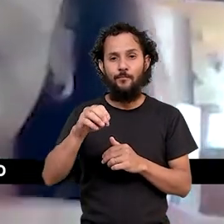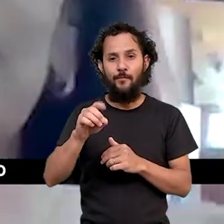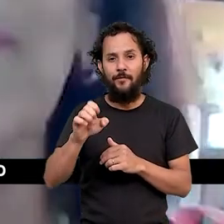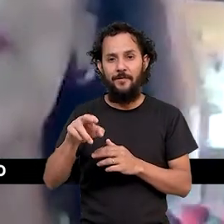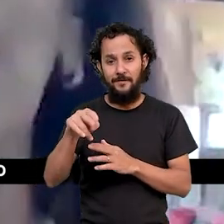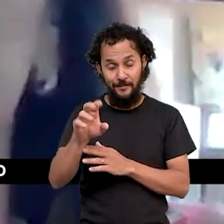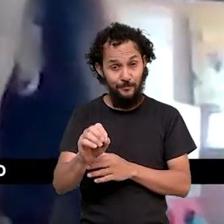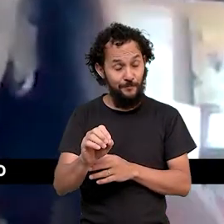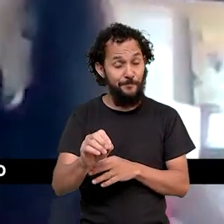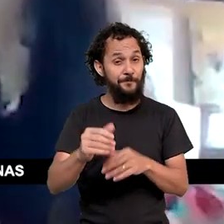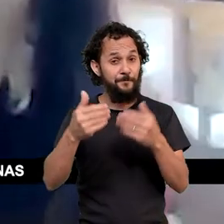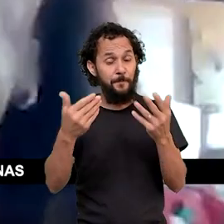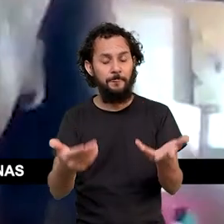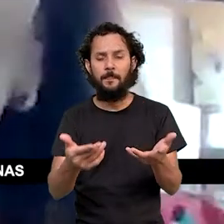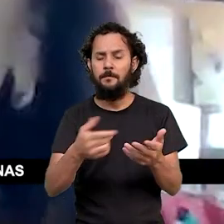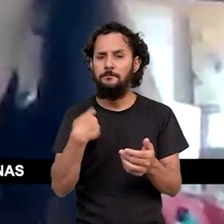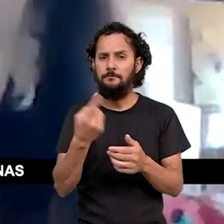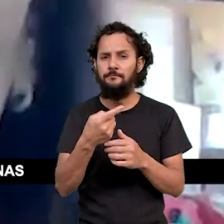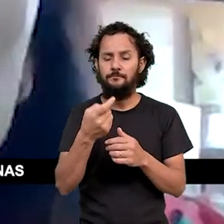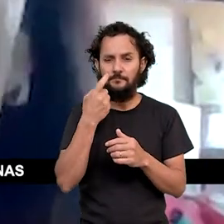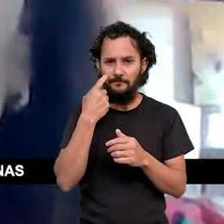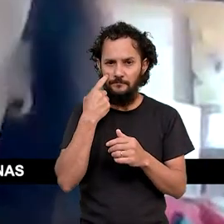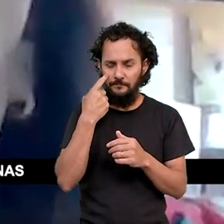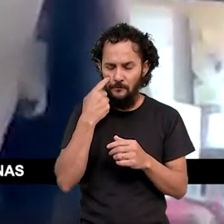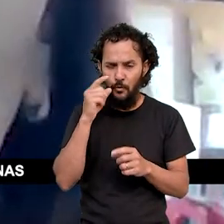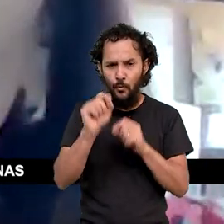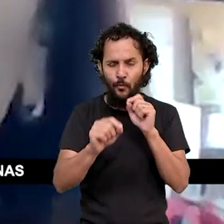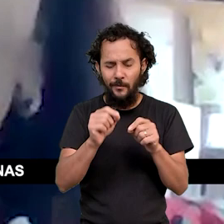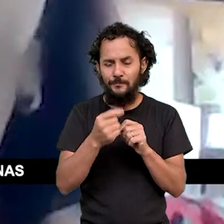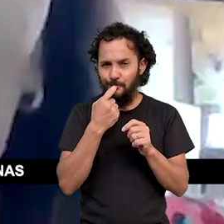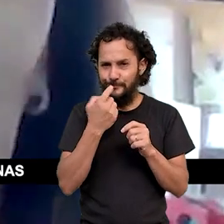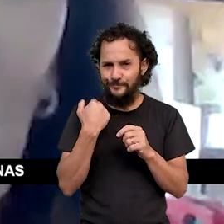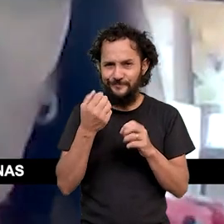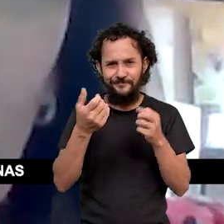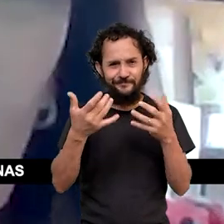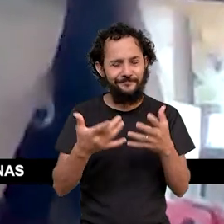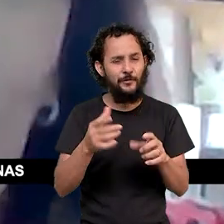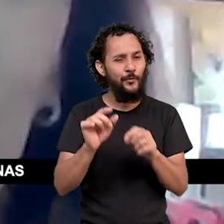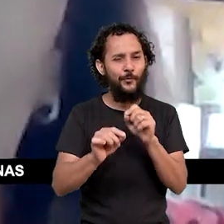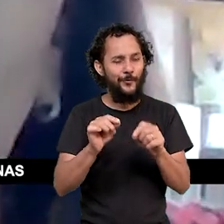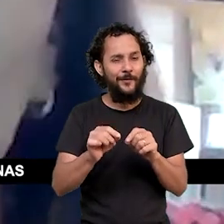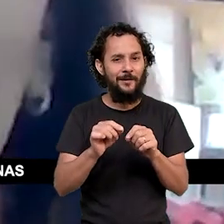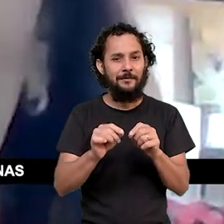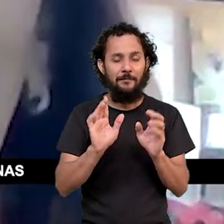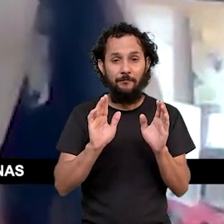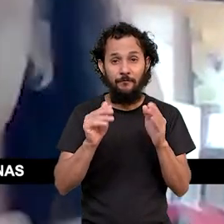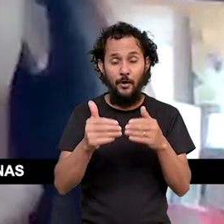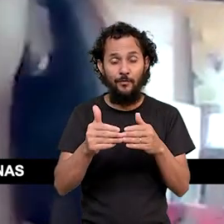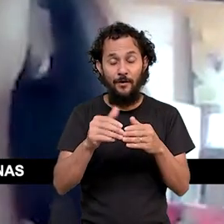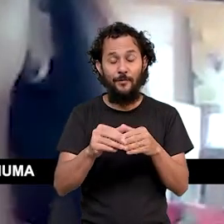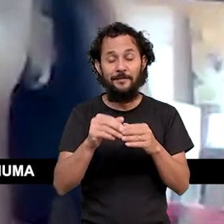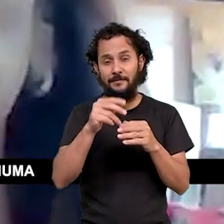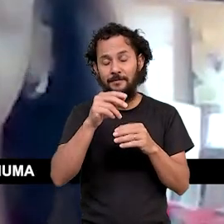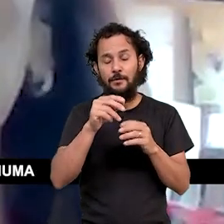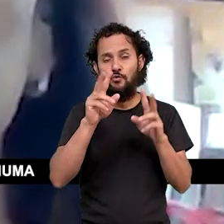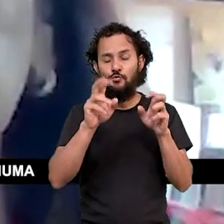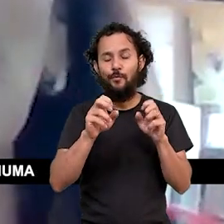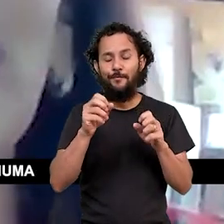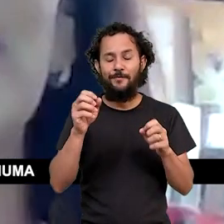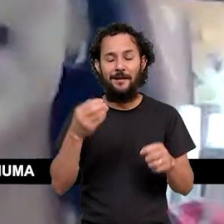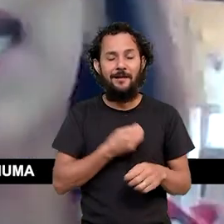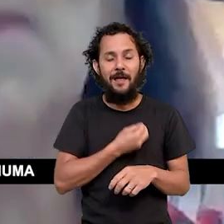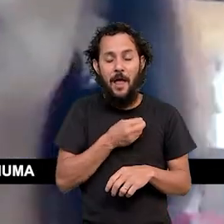vocês. Então, quando nós localizamos, e aí de forma muito breve, até para que a gente possa se concentrar nas questões